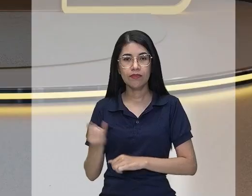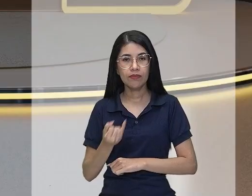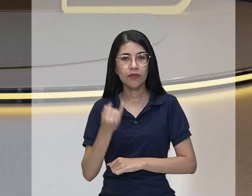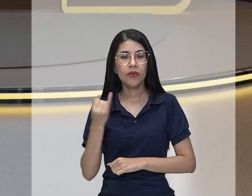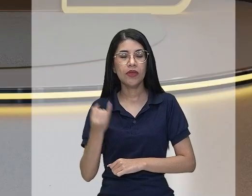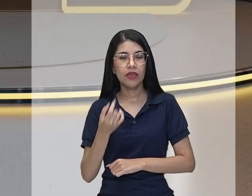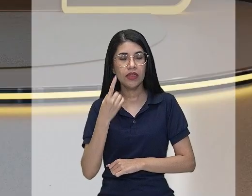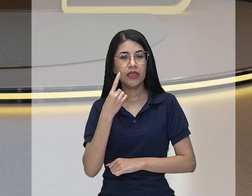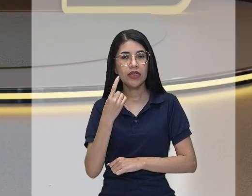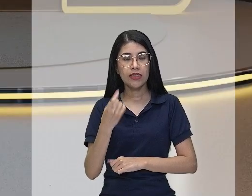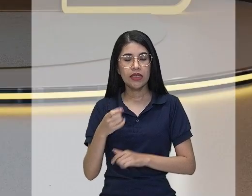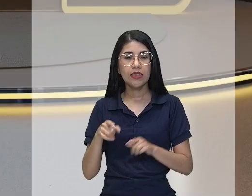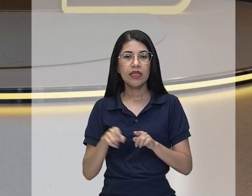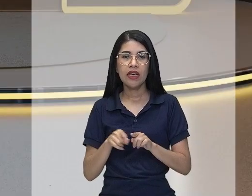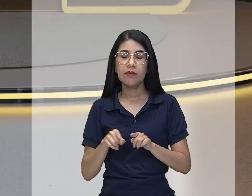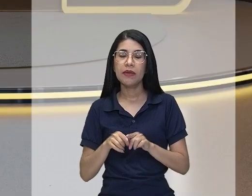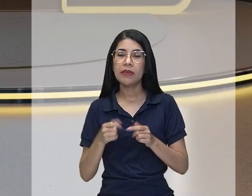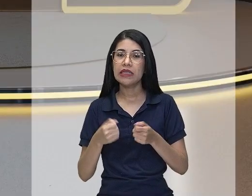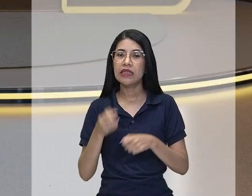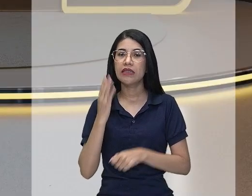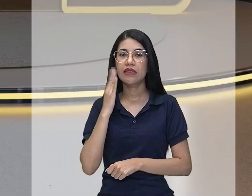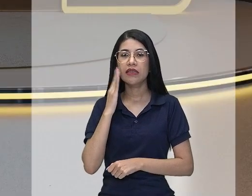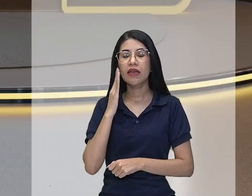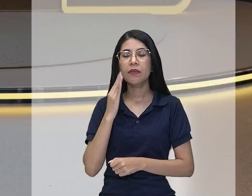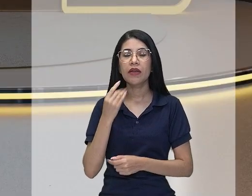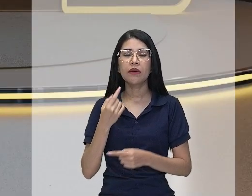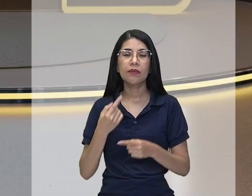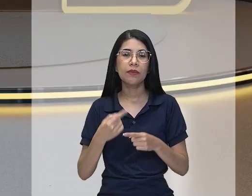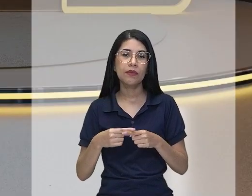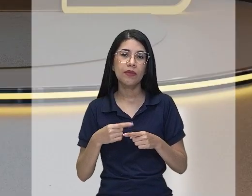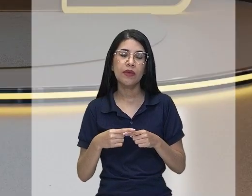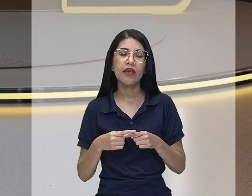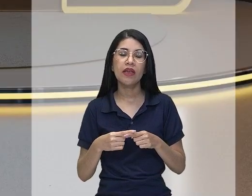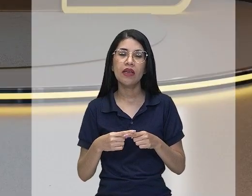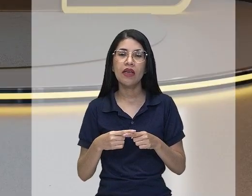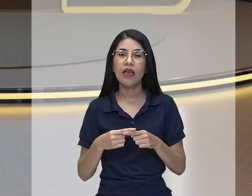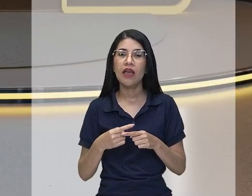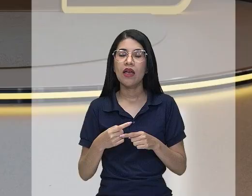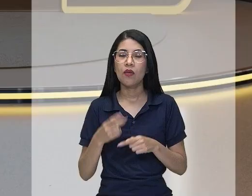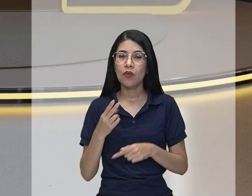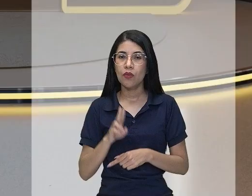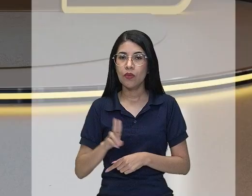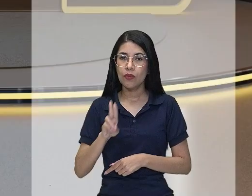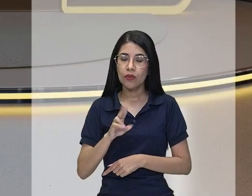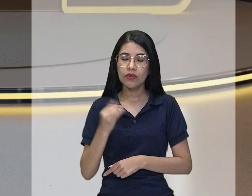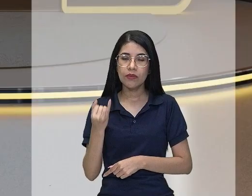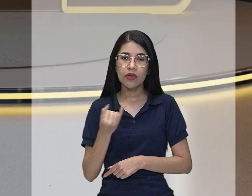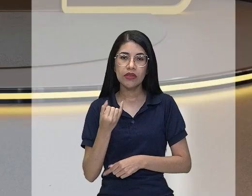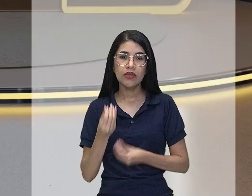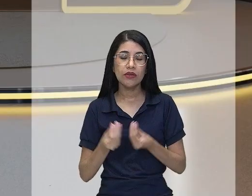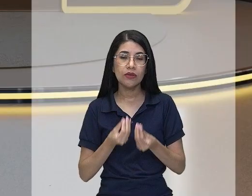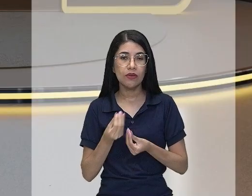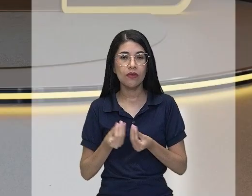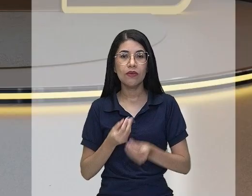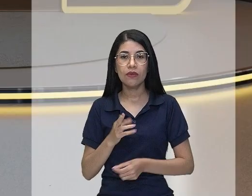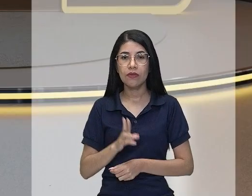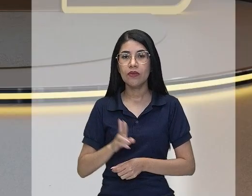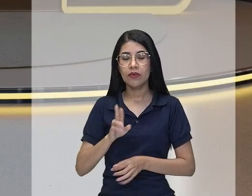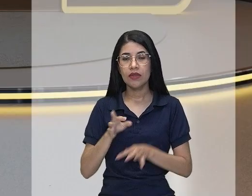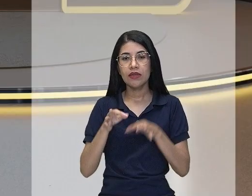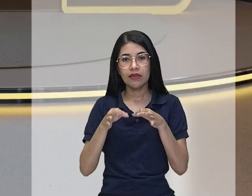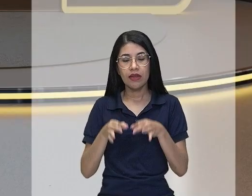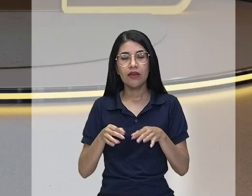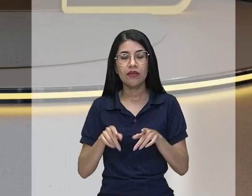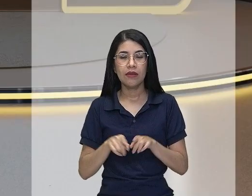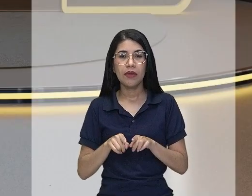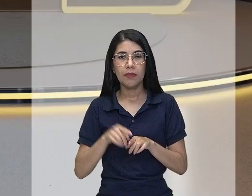né? É importante a gente saber a importância de cada um deles, né? Sim. Saber como utilizar também